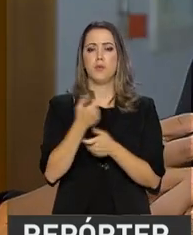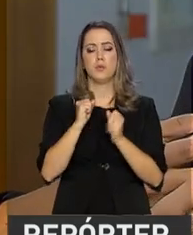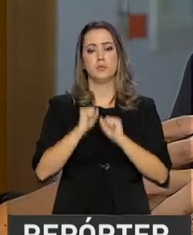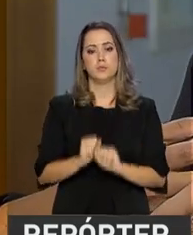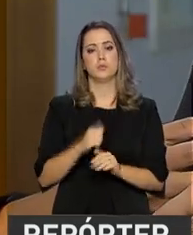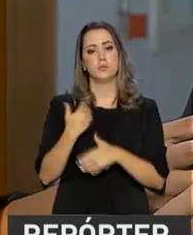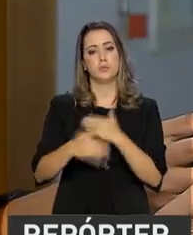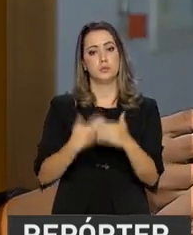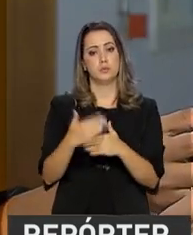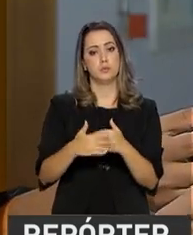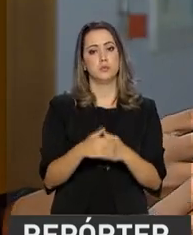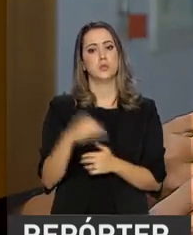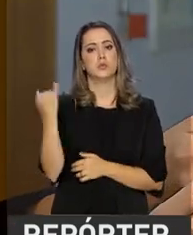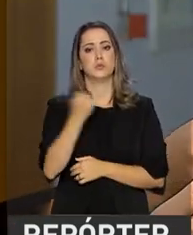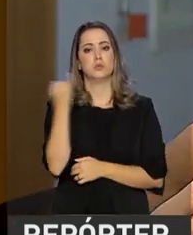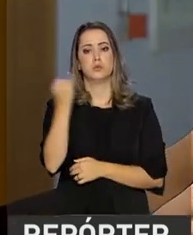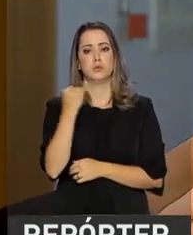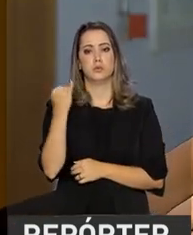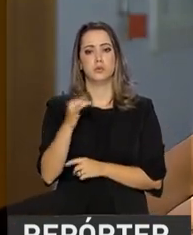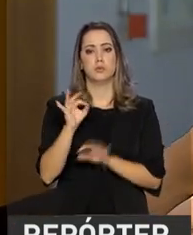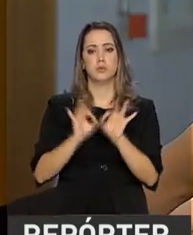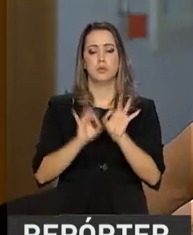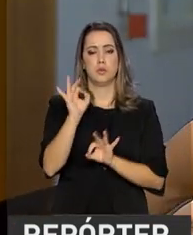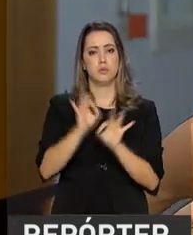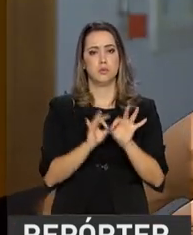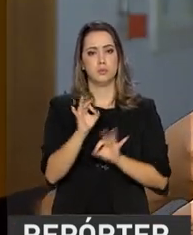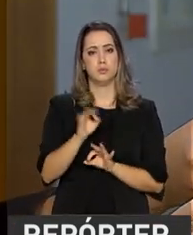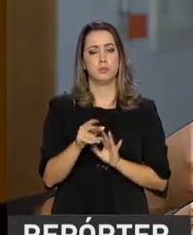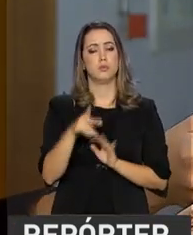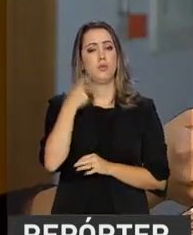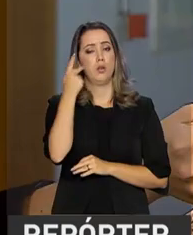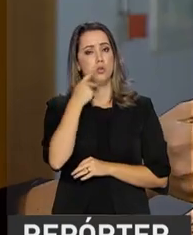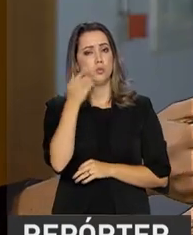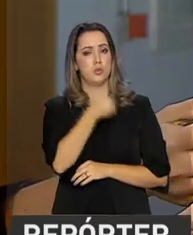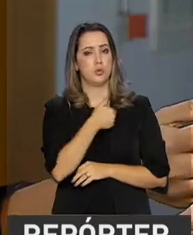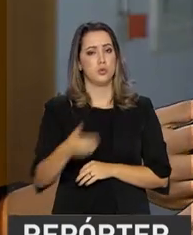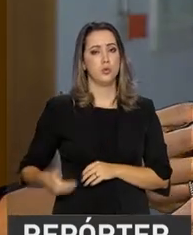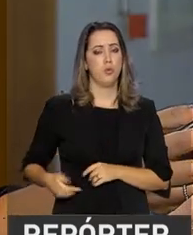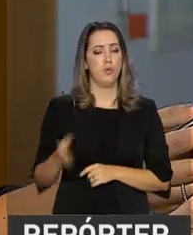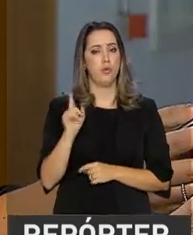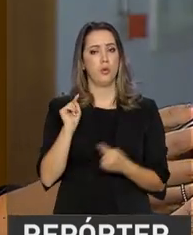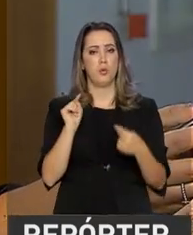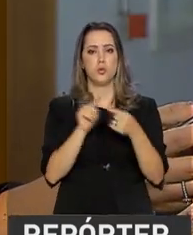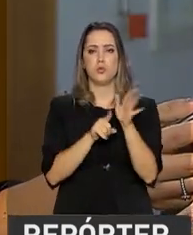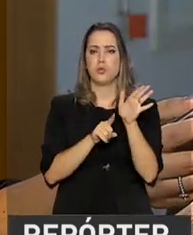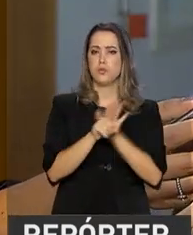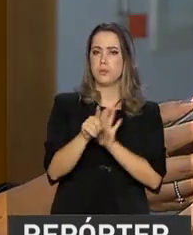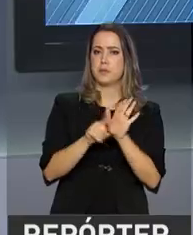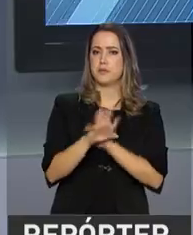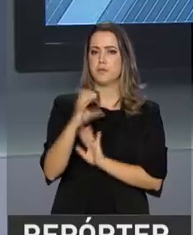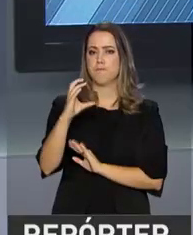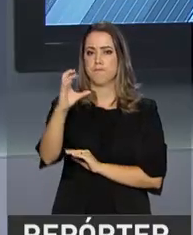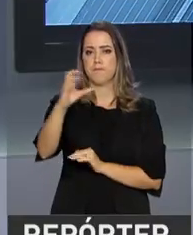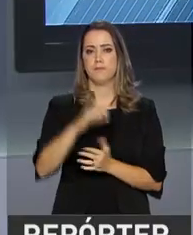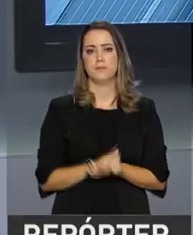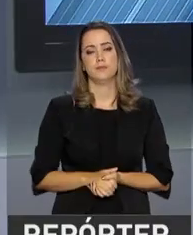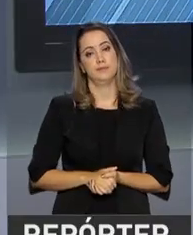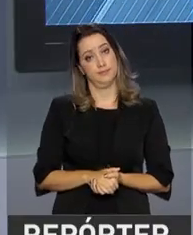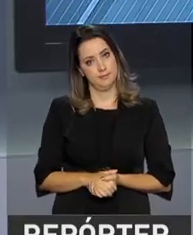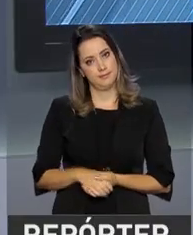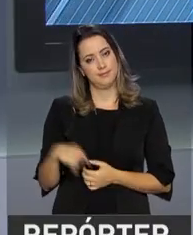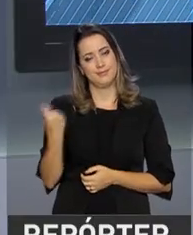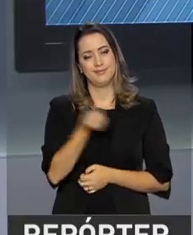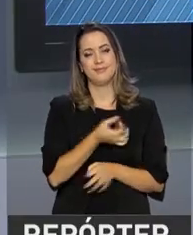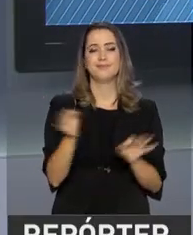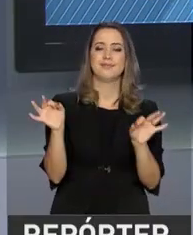avanços notáveis na estruturação de políticas públicas voltadas a ciência brasileira nós ficamos